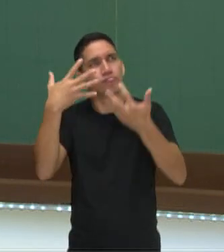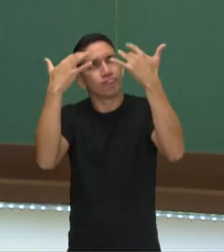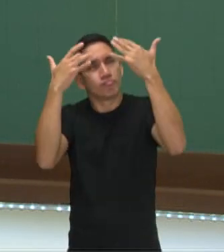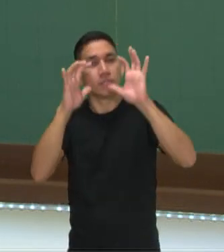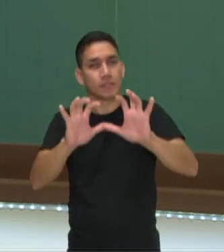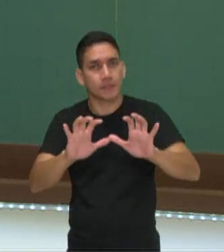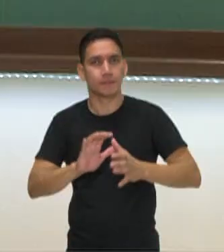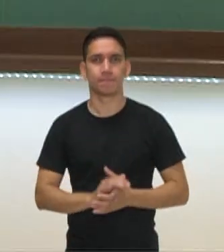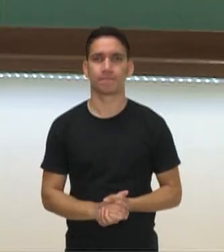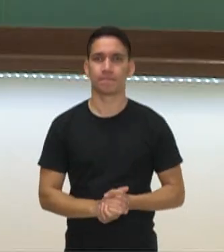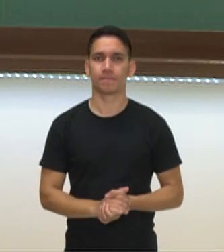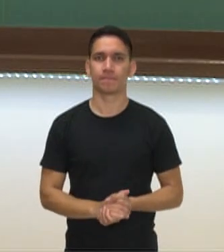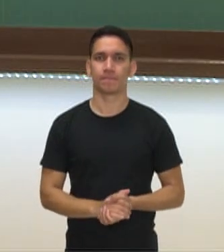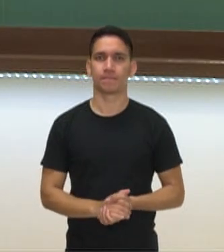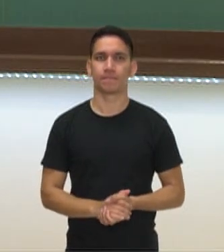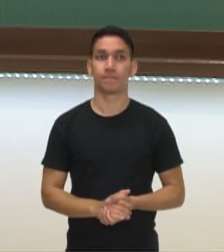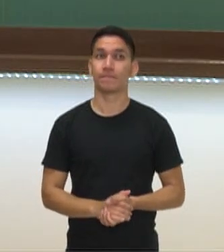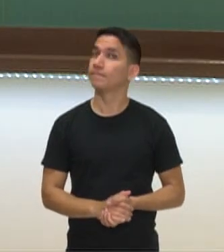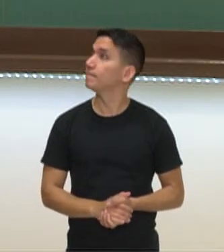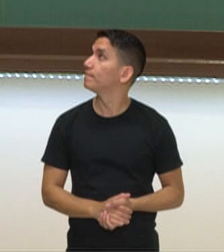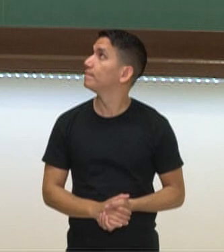nesse momento.